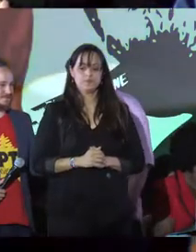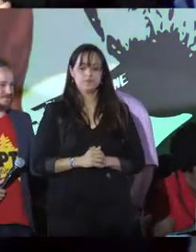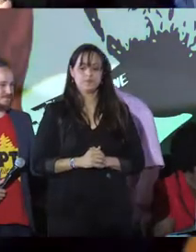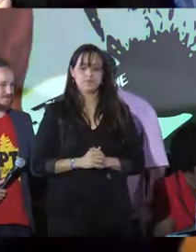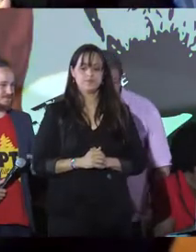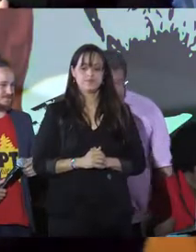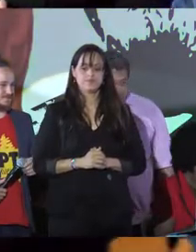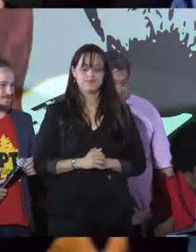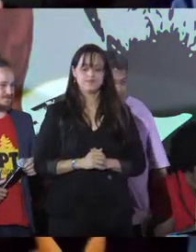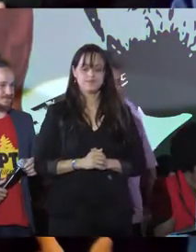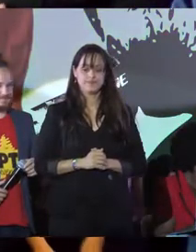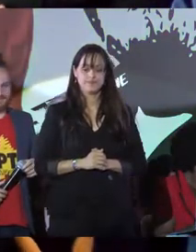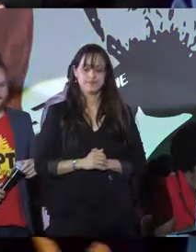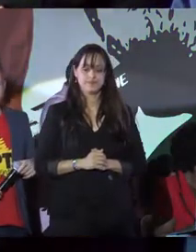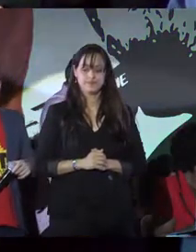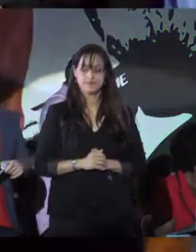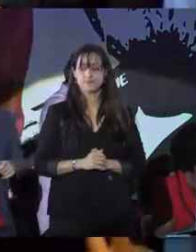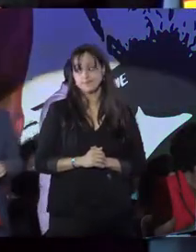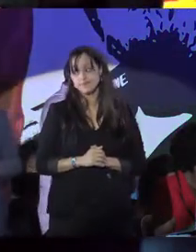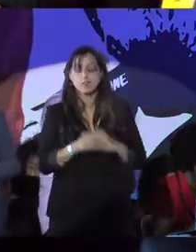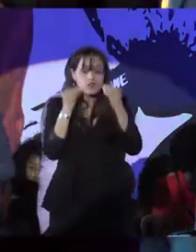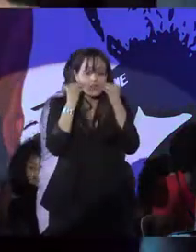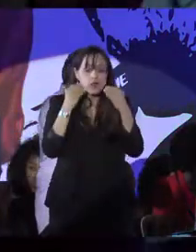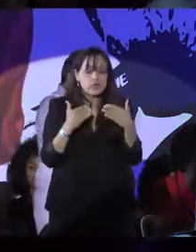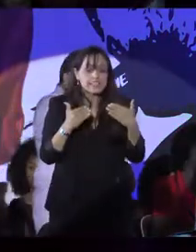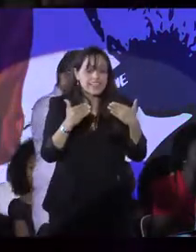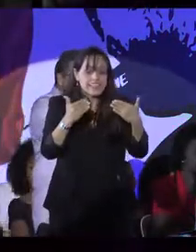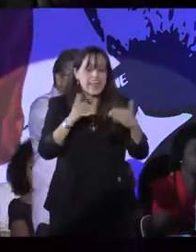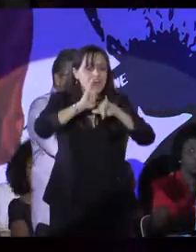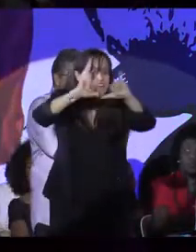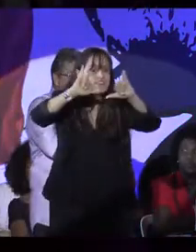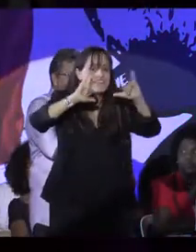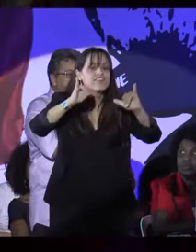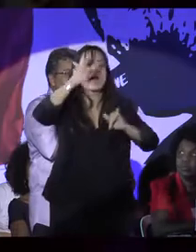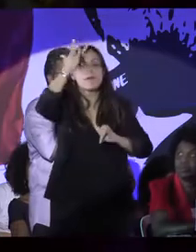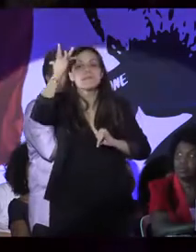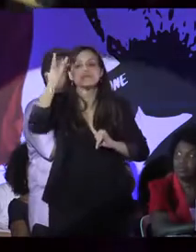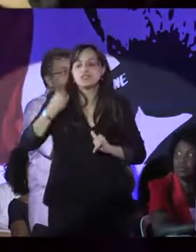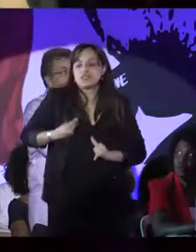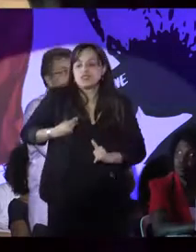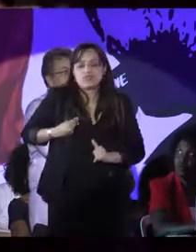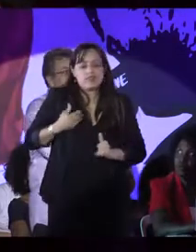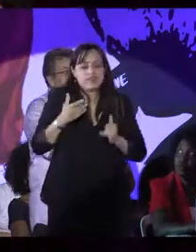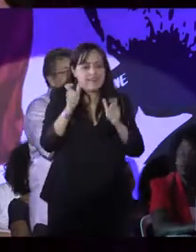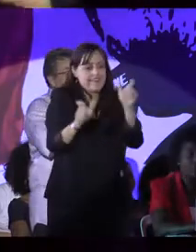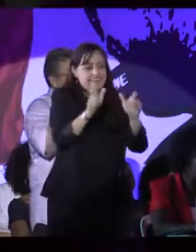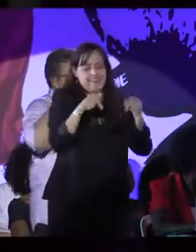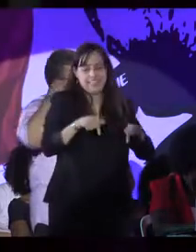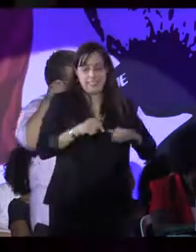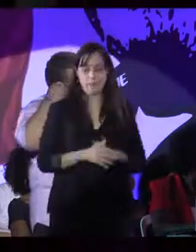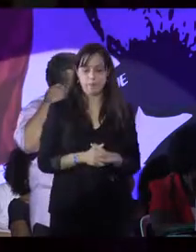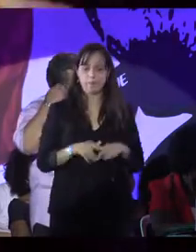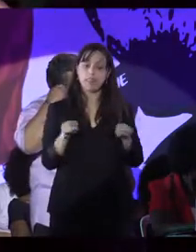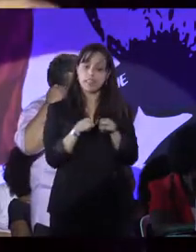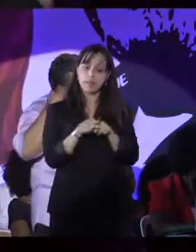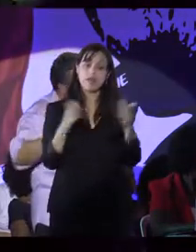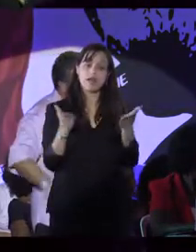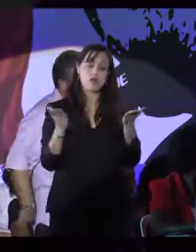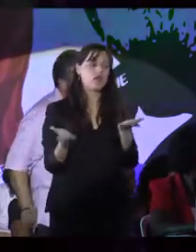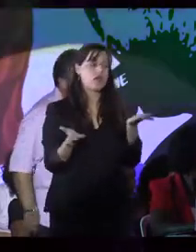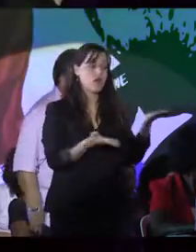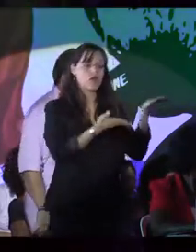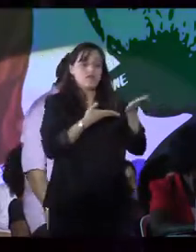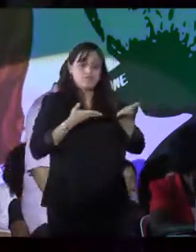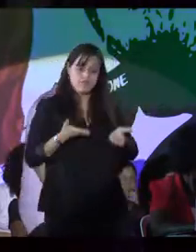E na medida do possível, nós vamos registrando as outras presenças. Convidar agora para fazer a sua intervenção